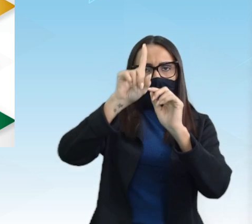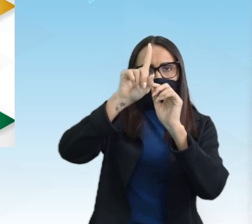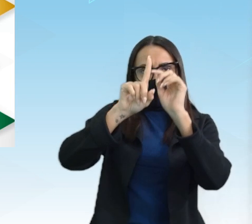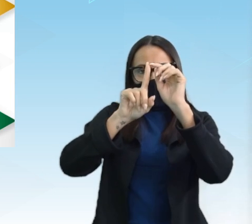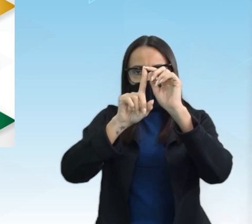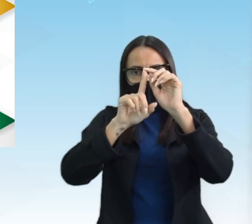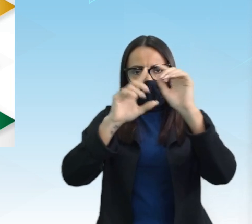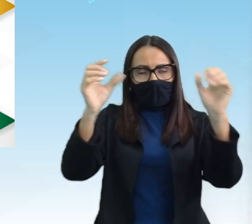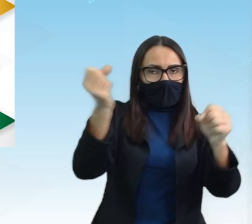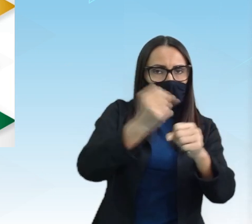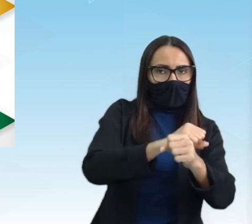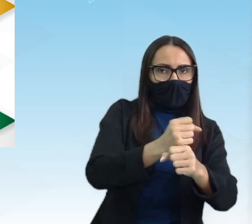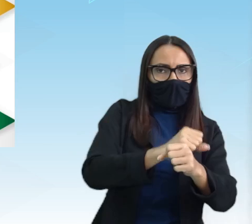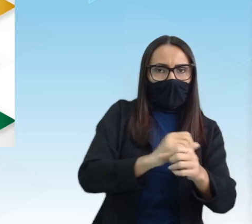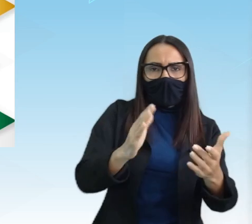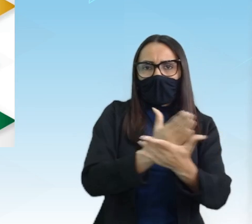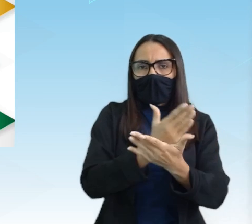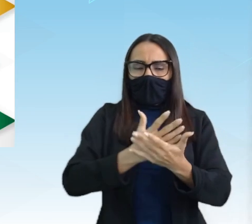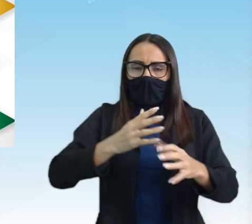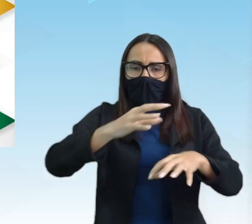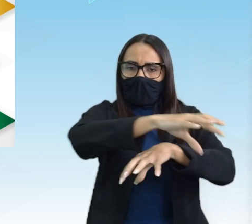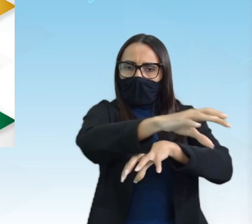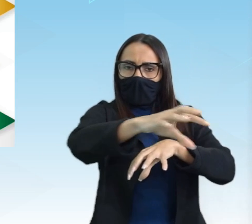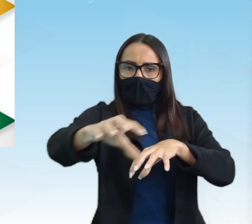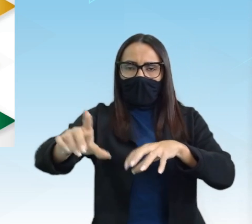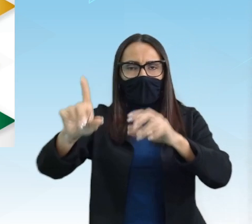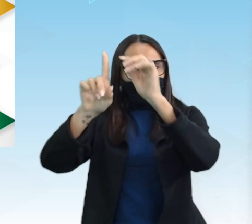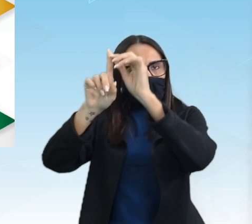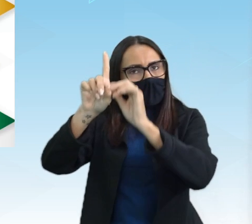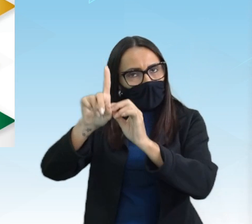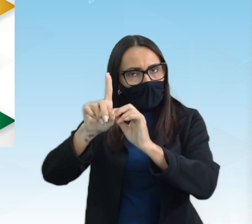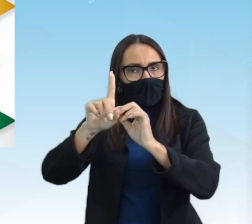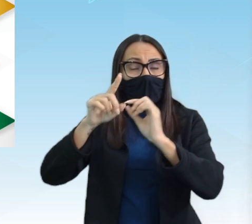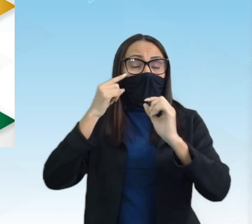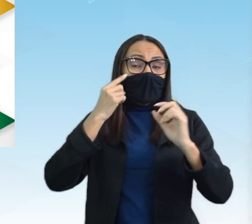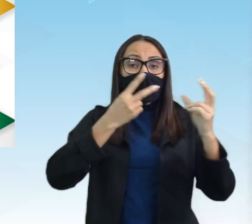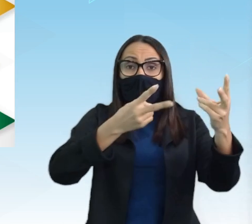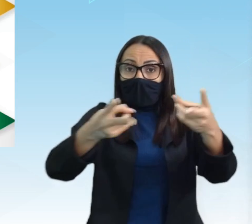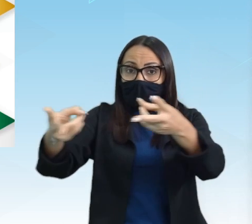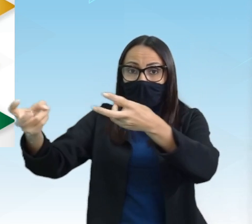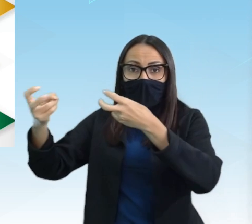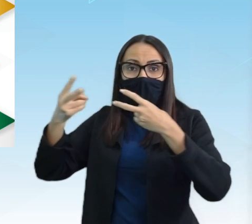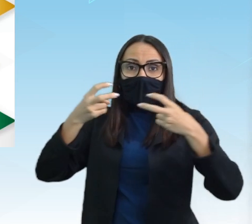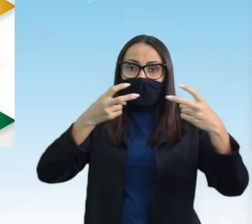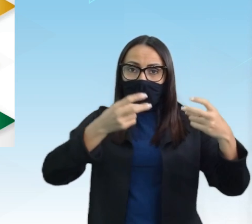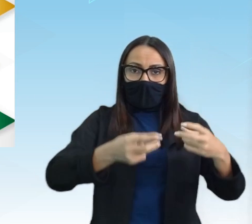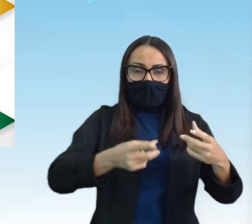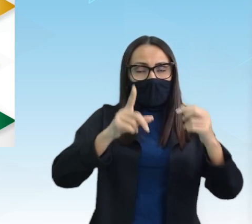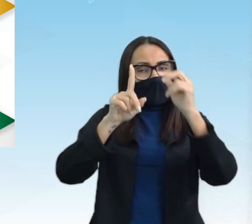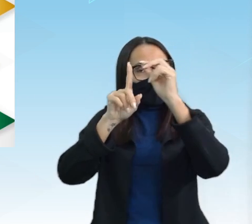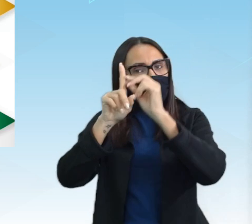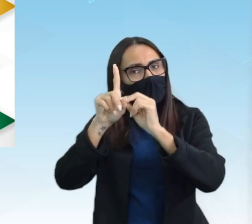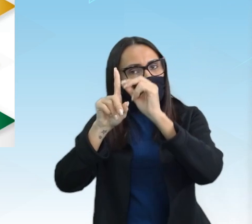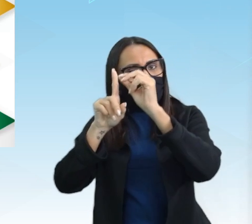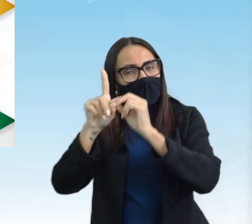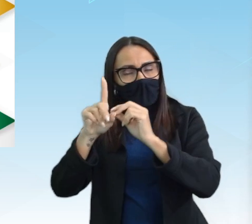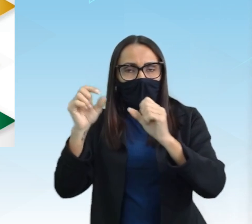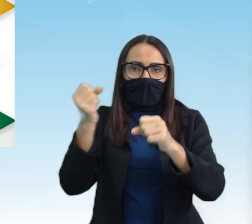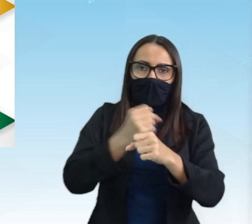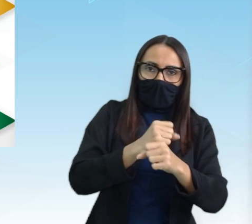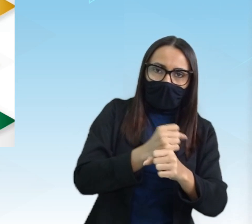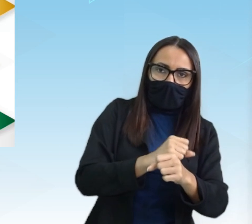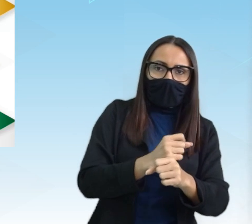todo o ano e alguns territórios são baixos, então dá para a gente, poucos meses do ano, então dá para a